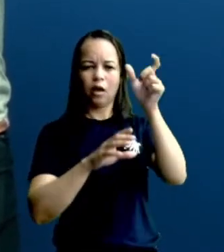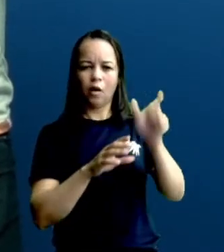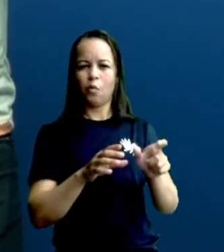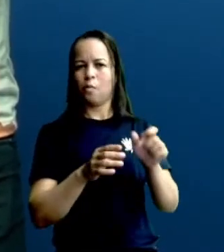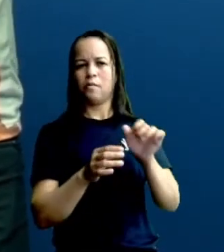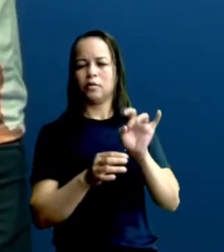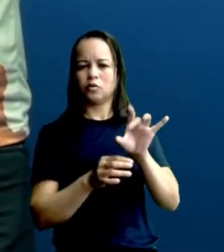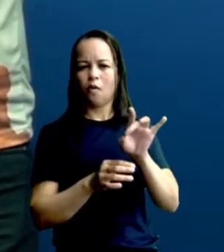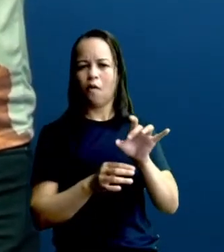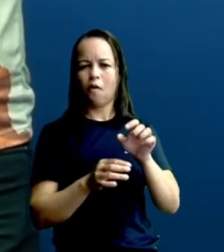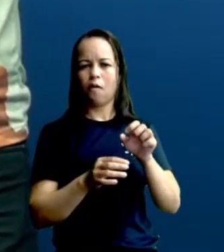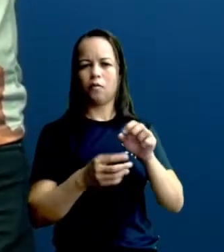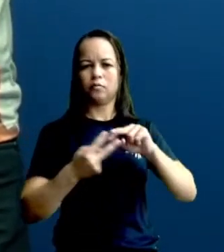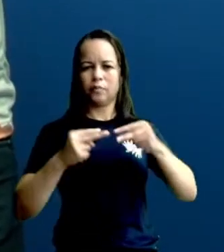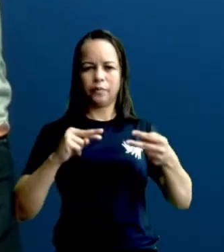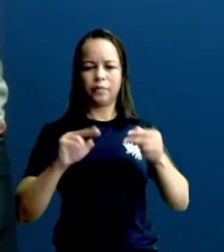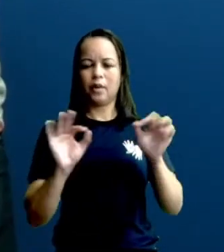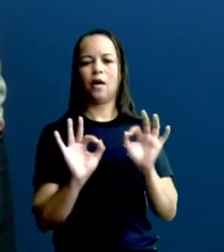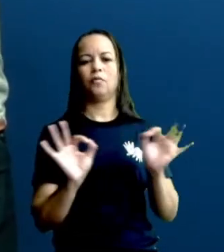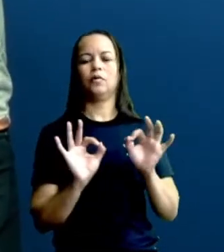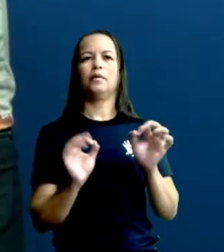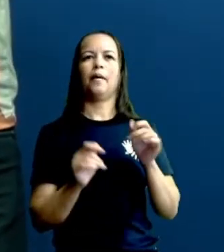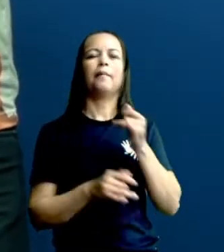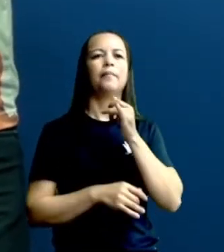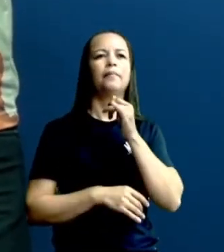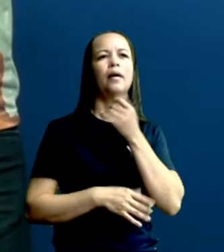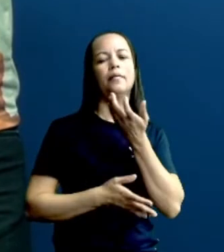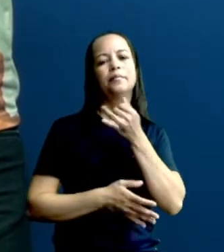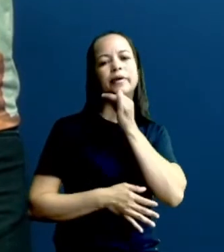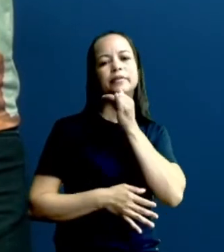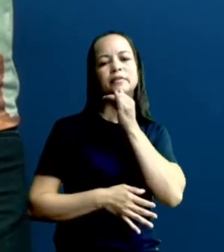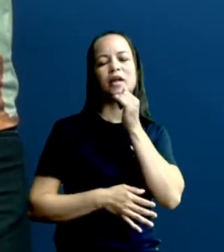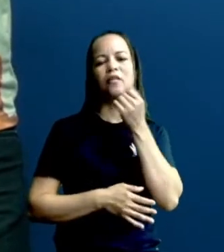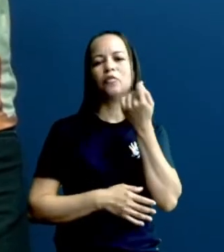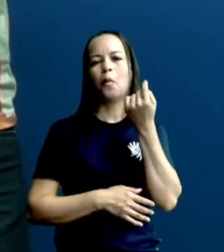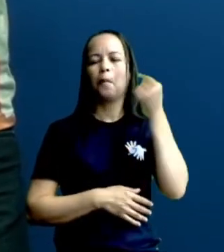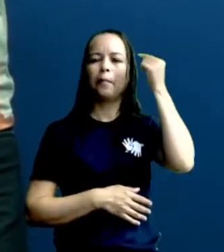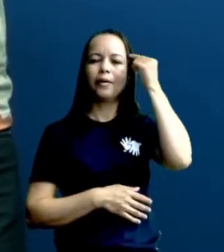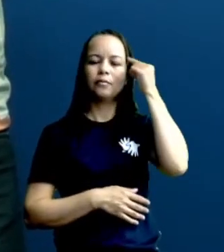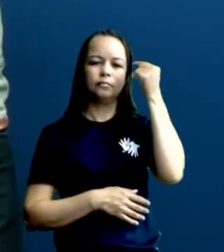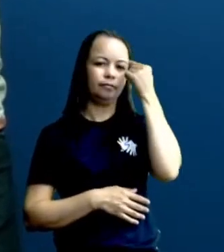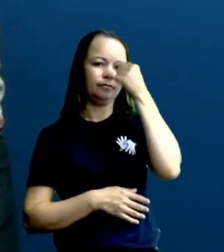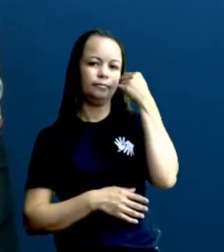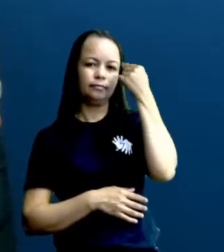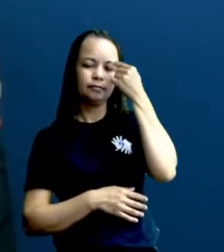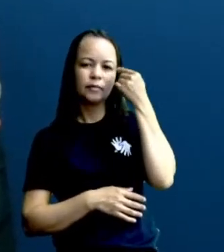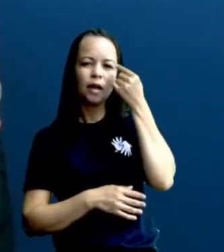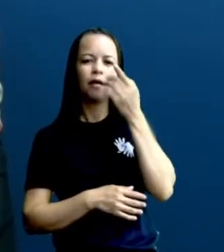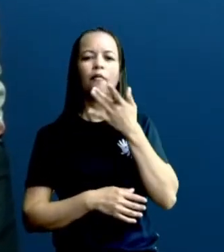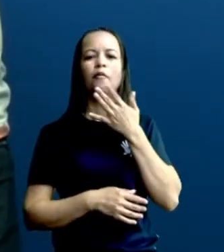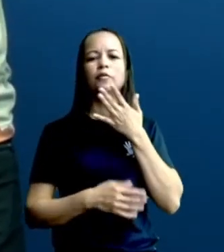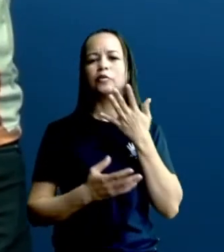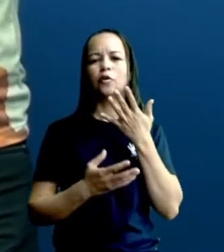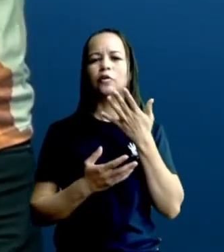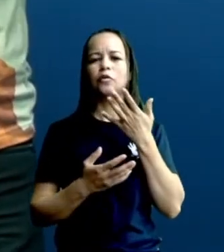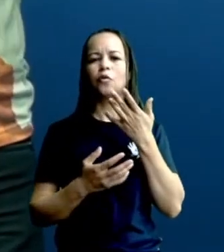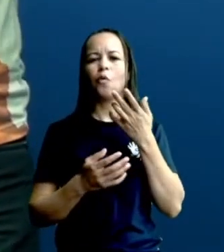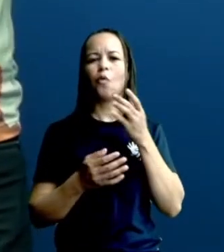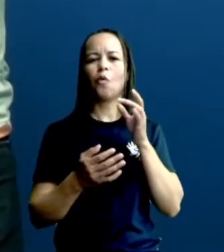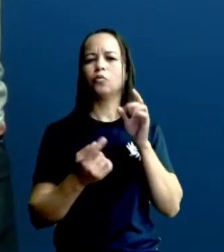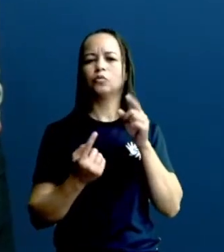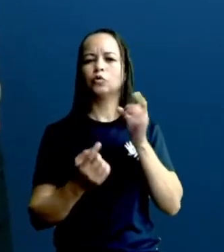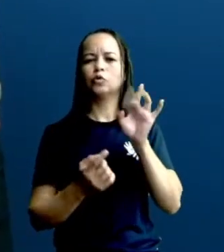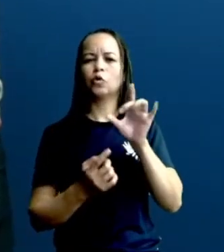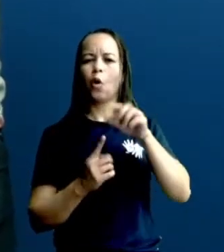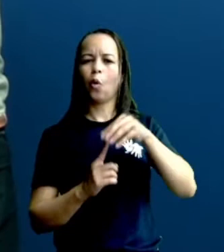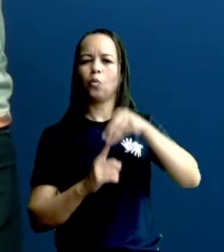que, por exemplo, a cor dos olhos era definida somente por um tipo de gene. Mas hoje sabe-se que existem